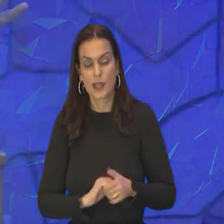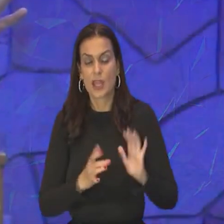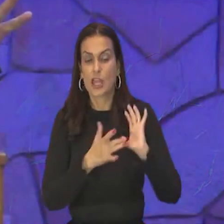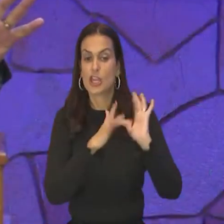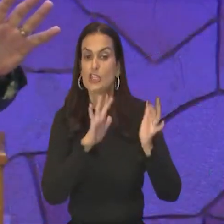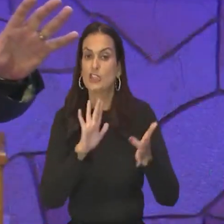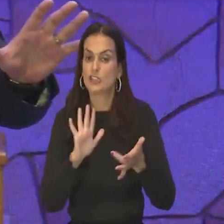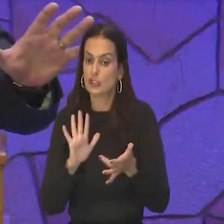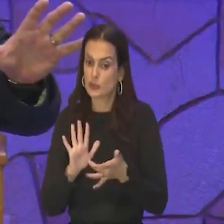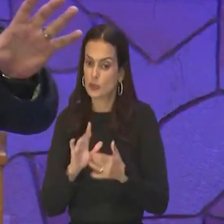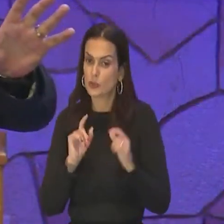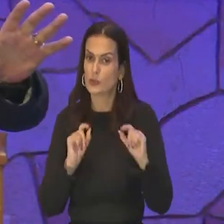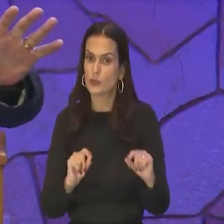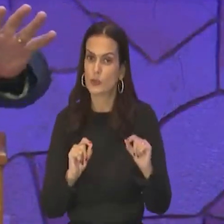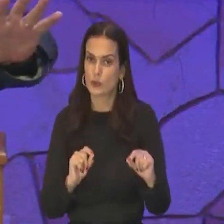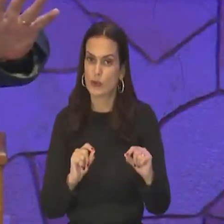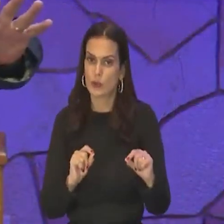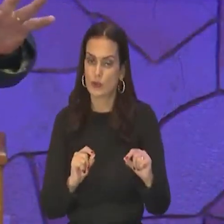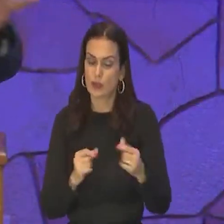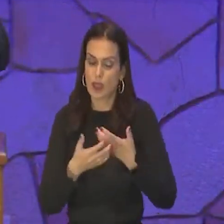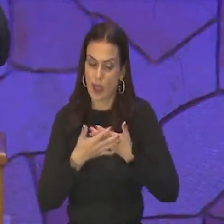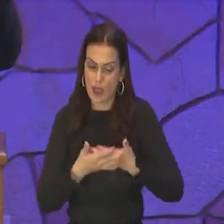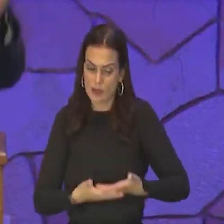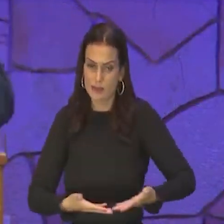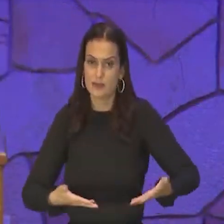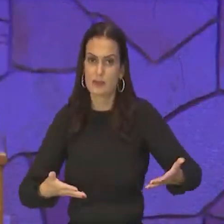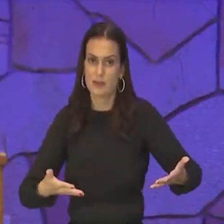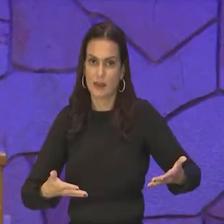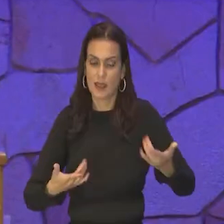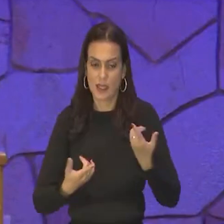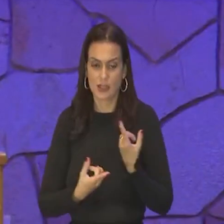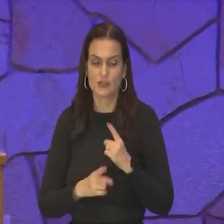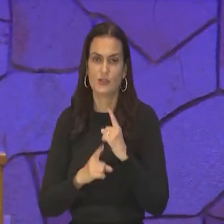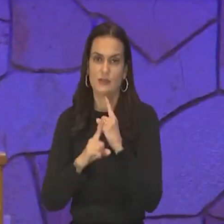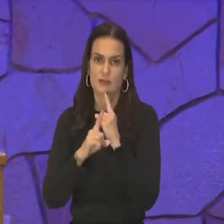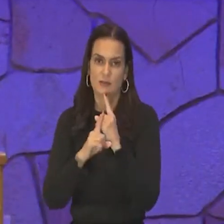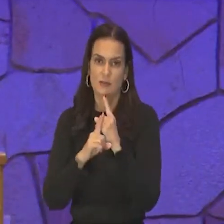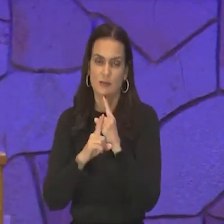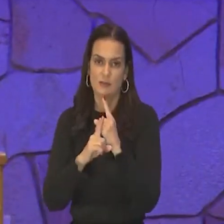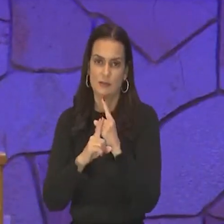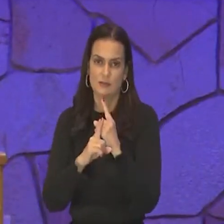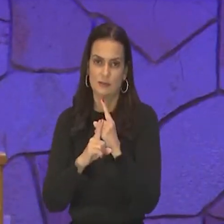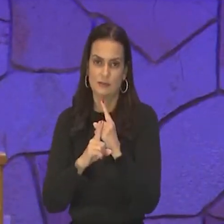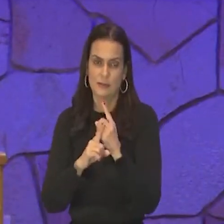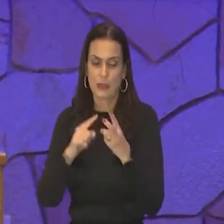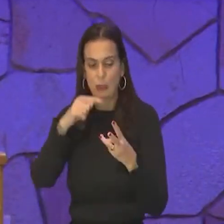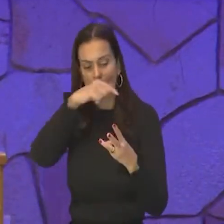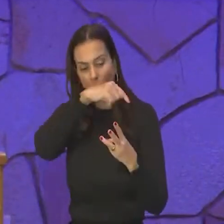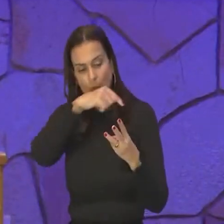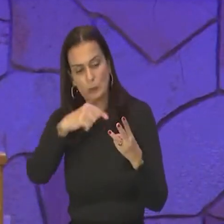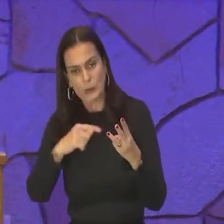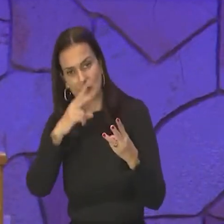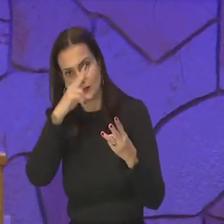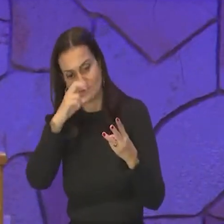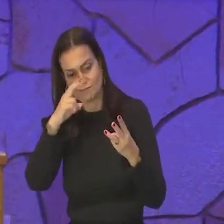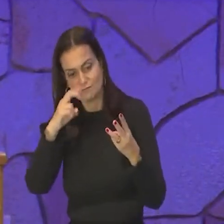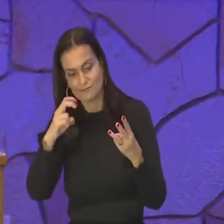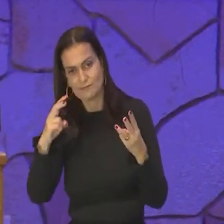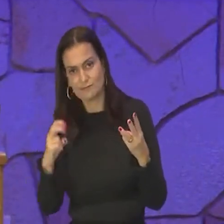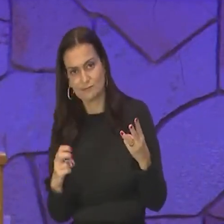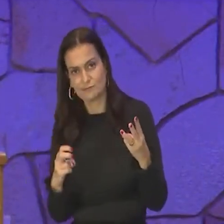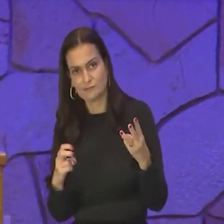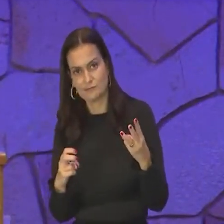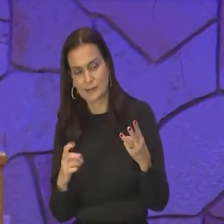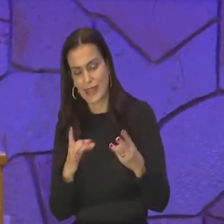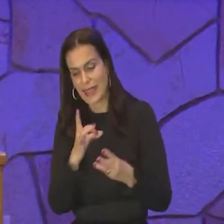Jesus, a ceia e os discípulos. Se nós analisássemos então,